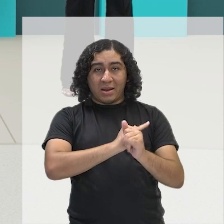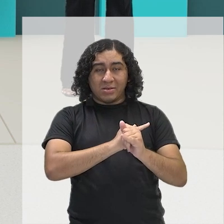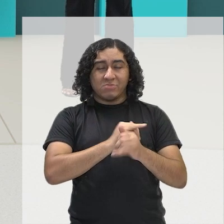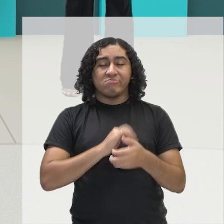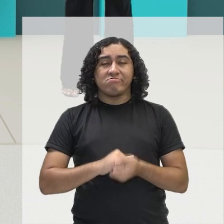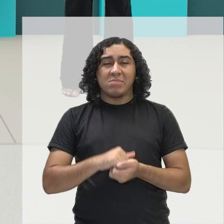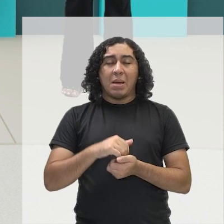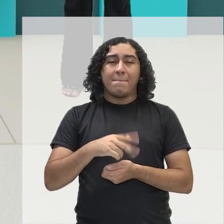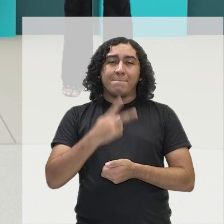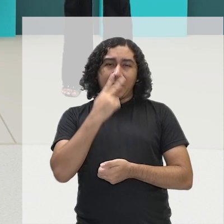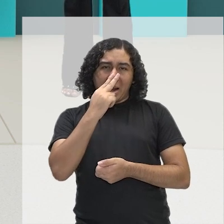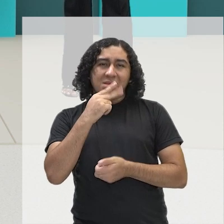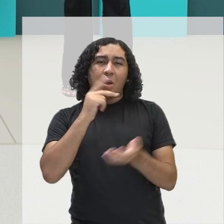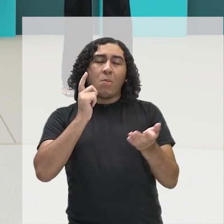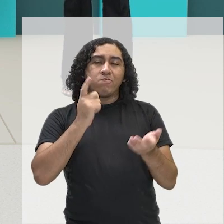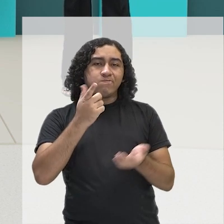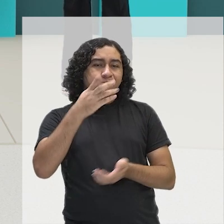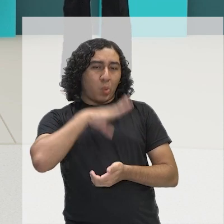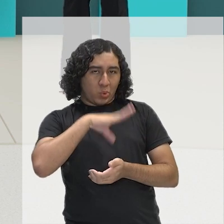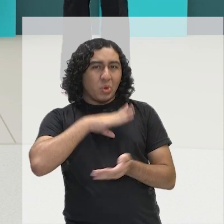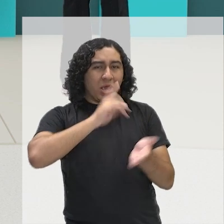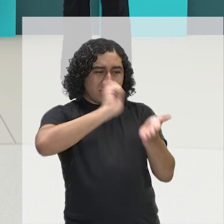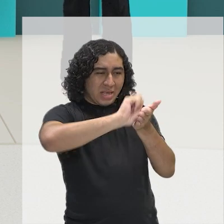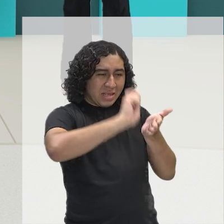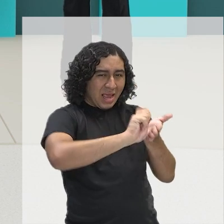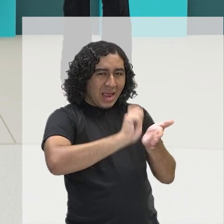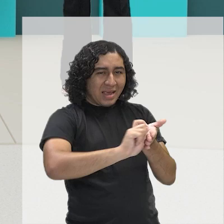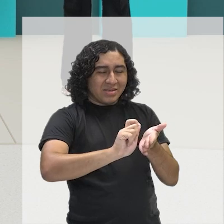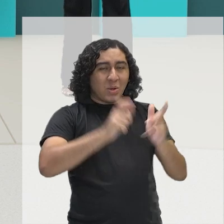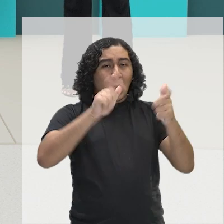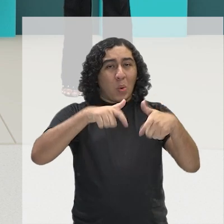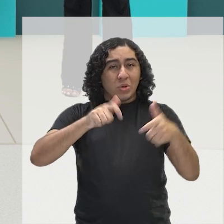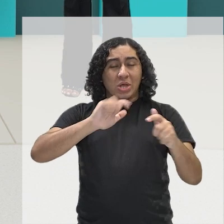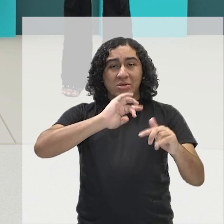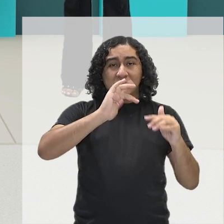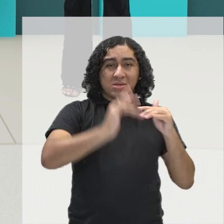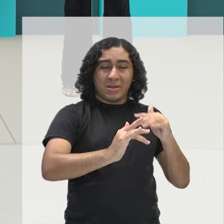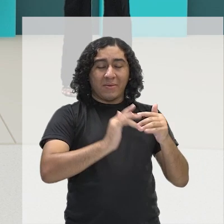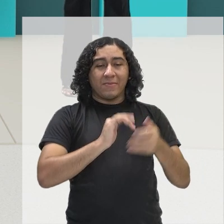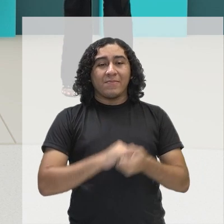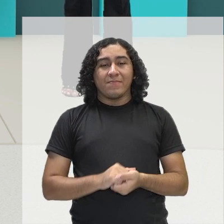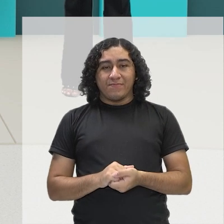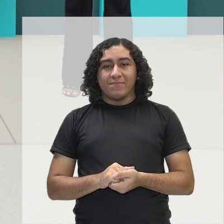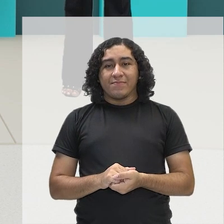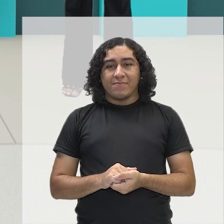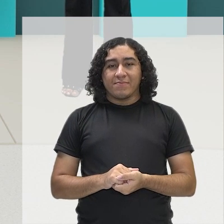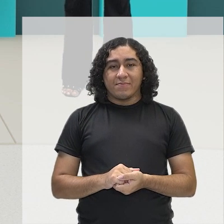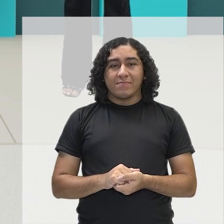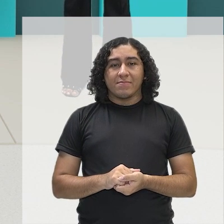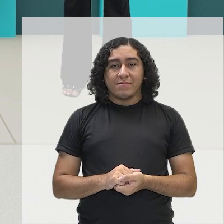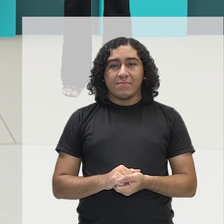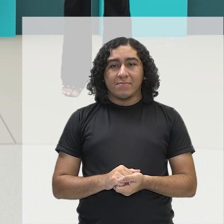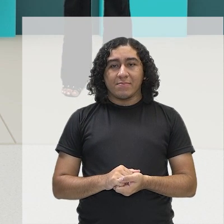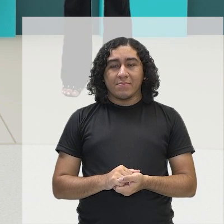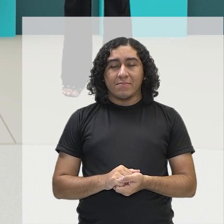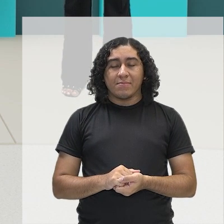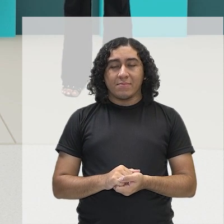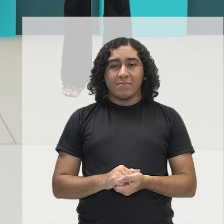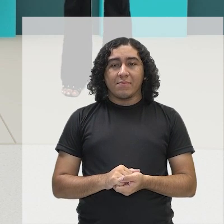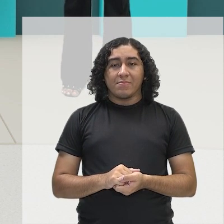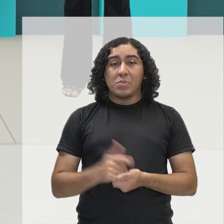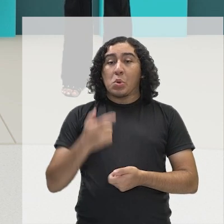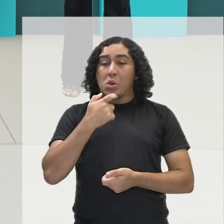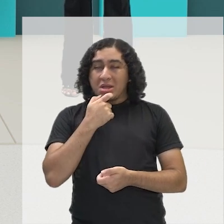se fosse o português digitado na internet, mais precisamente nas redes sociais. Assim como nós vimos que